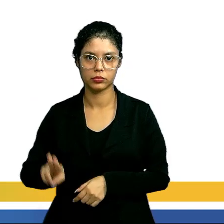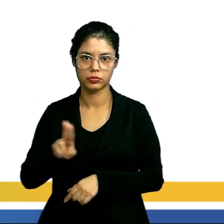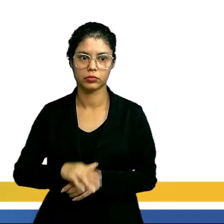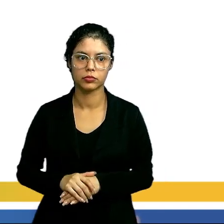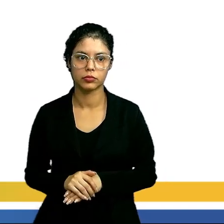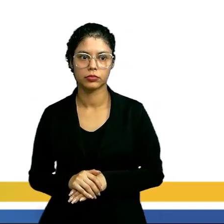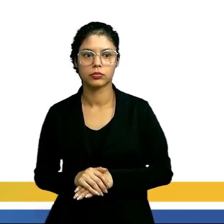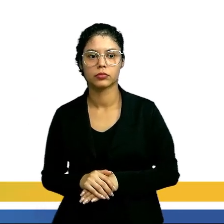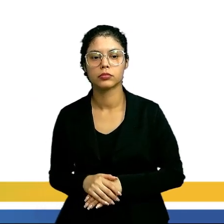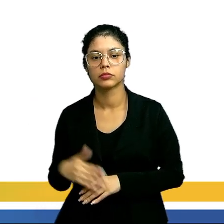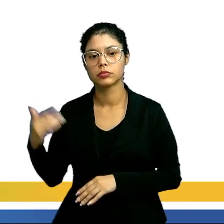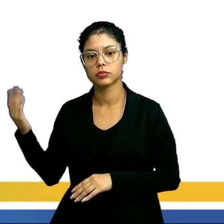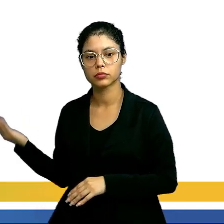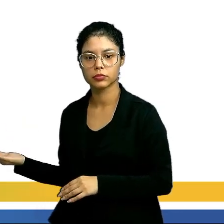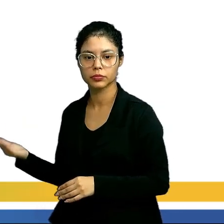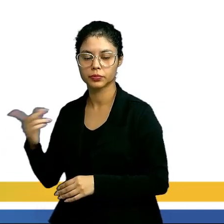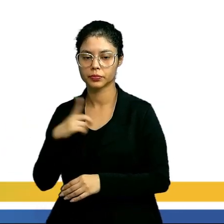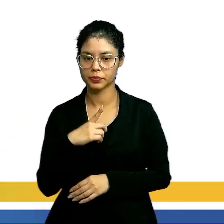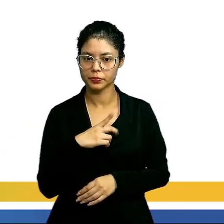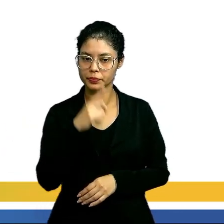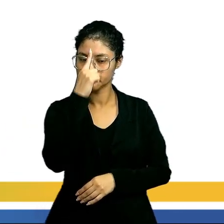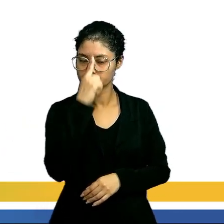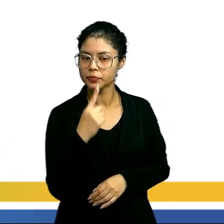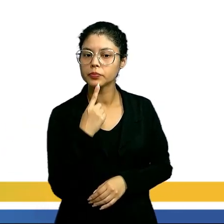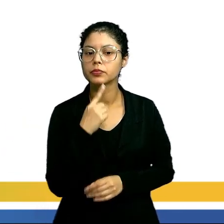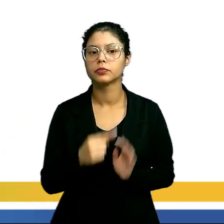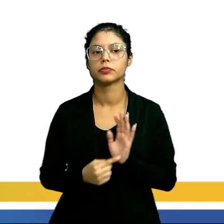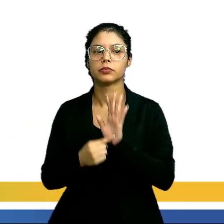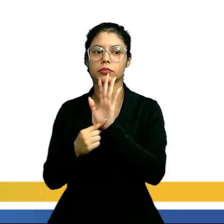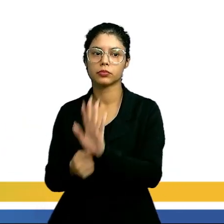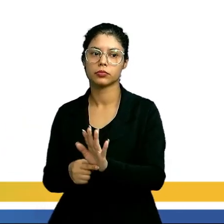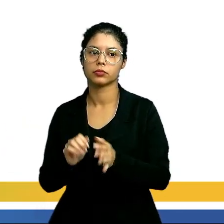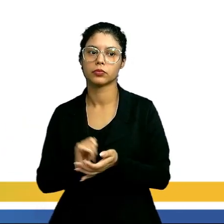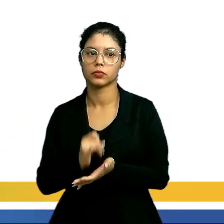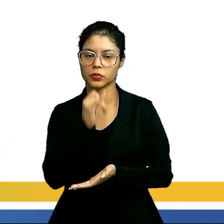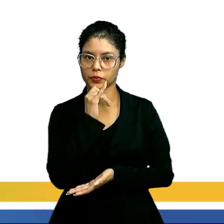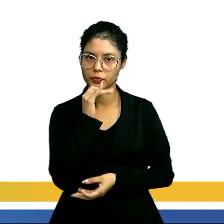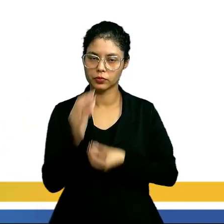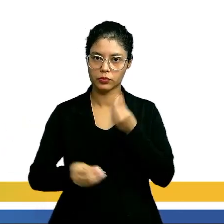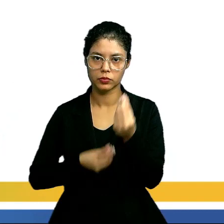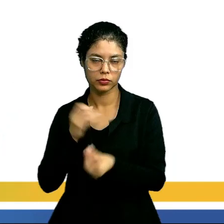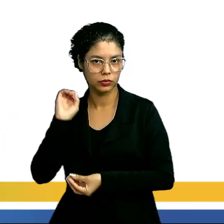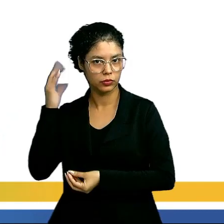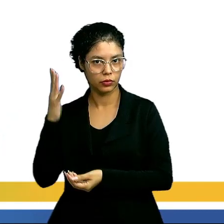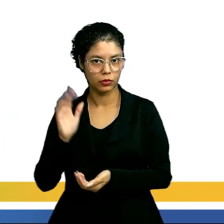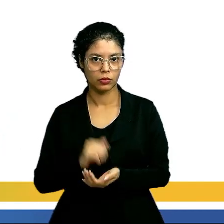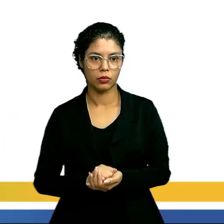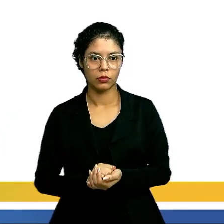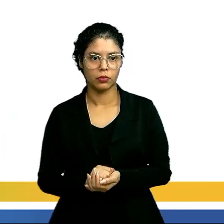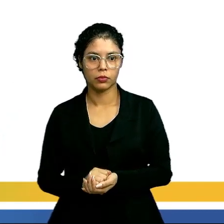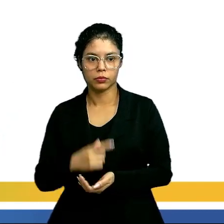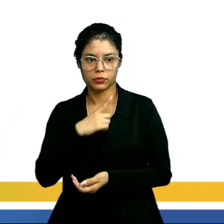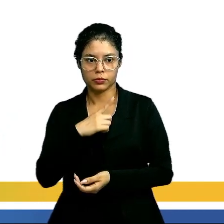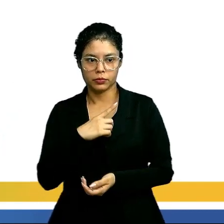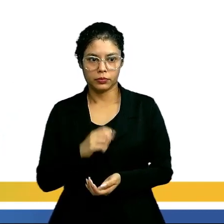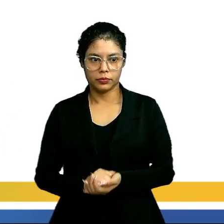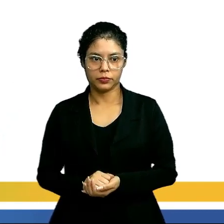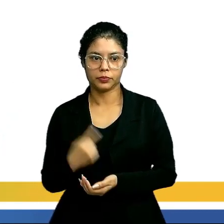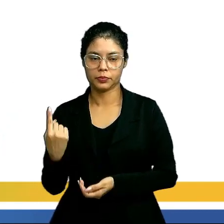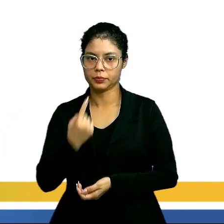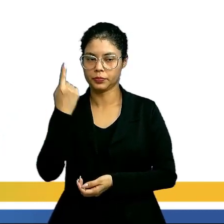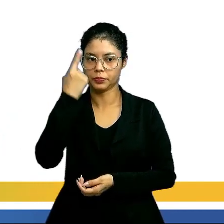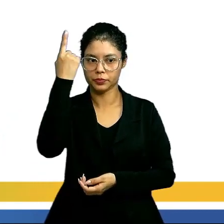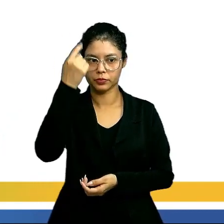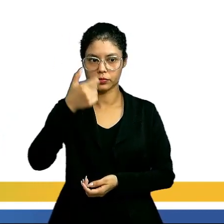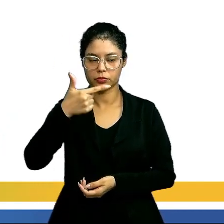usuário. Temos aqui uma imagem que nos mostra um exemplo de como funciona esse toboágua. Observe que temos uma torre